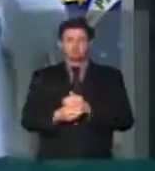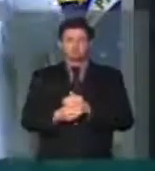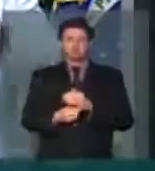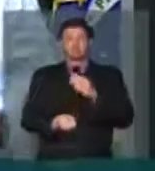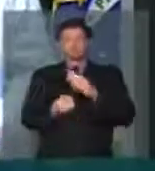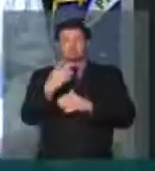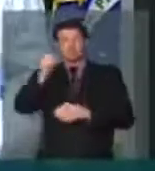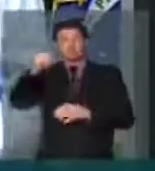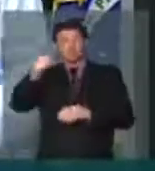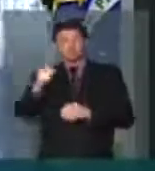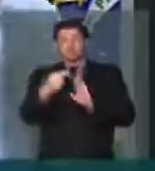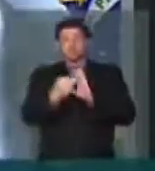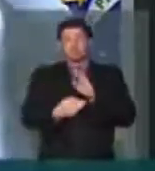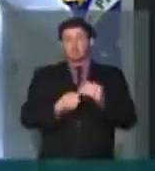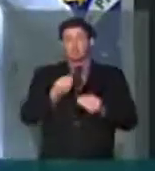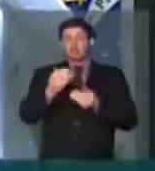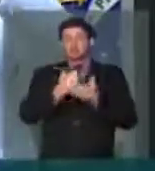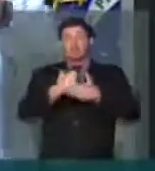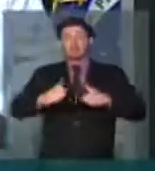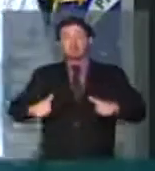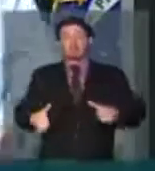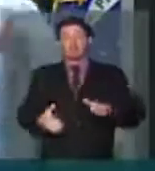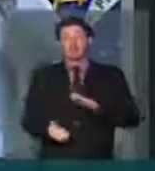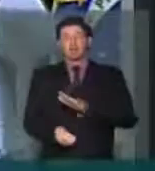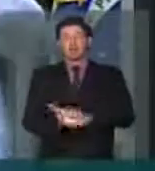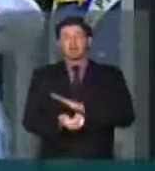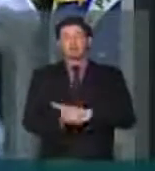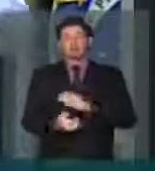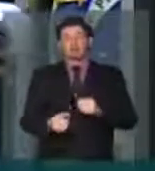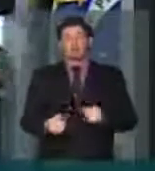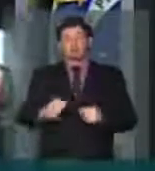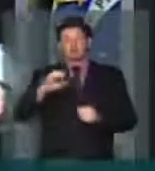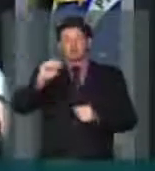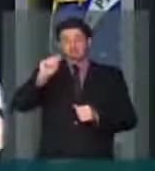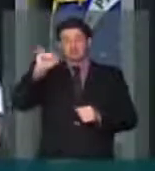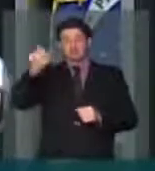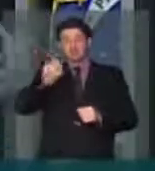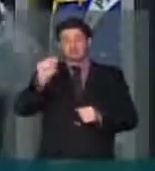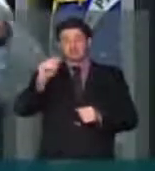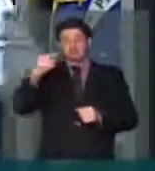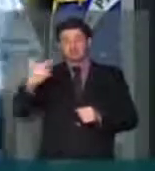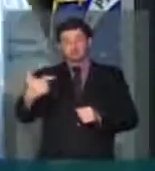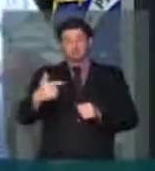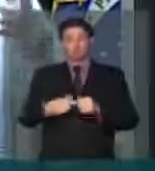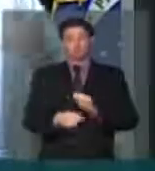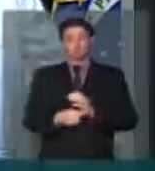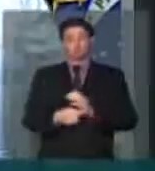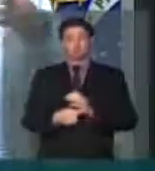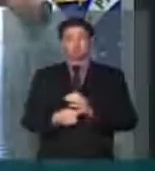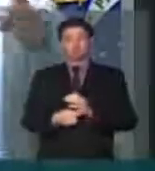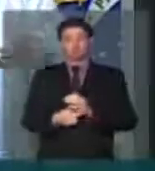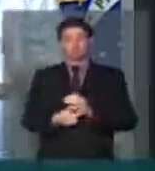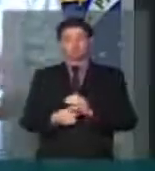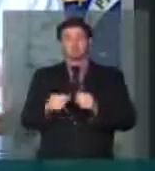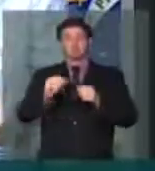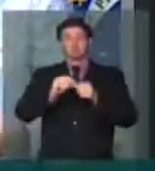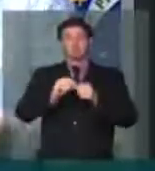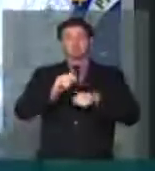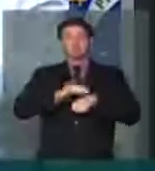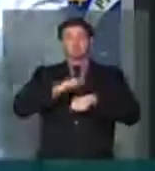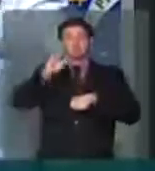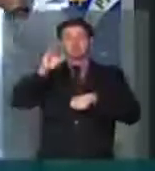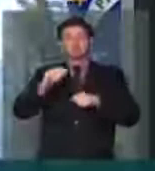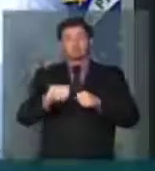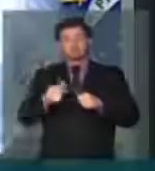criar mecanismos para acabar com a corrupção, com o Caixa 2, e tornar cada vez mais